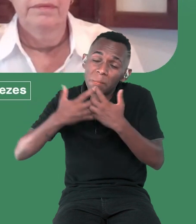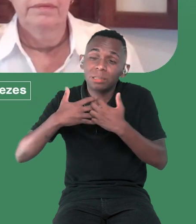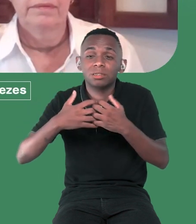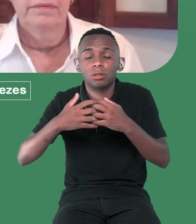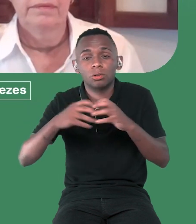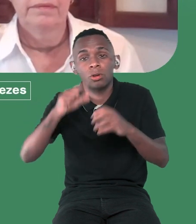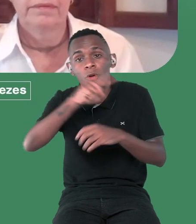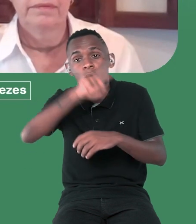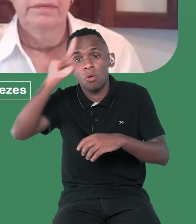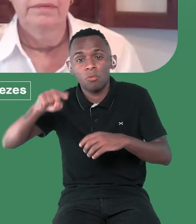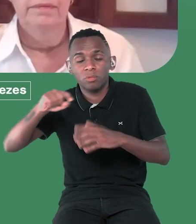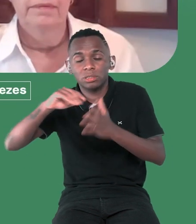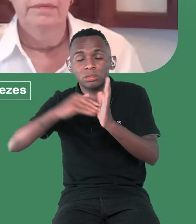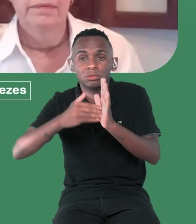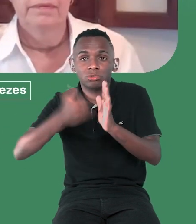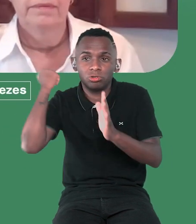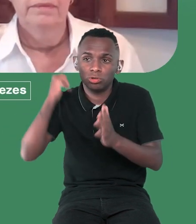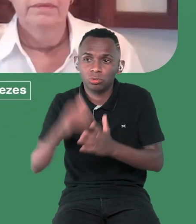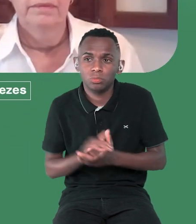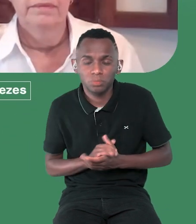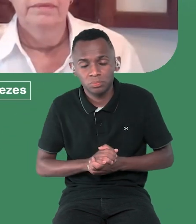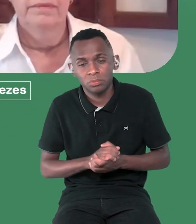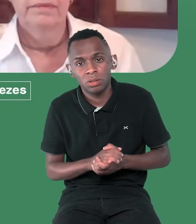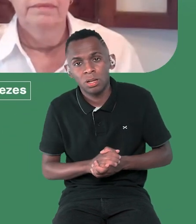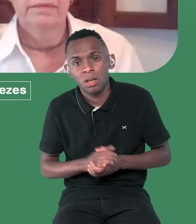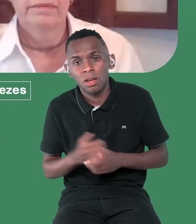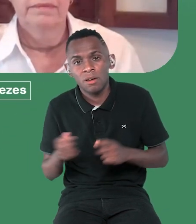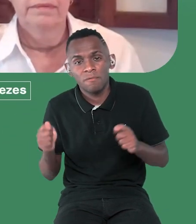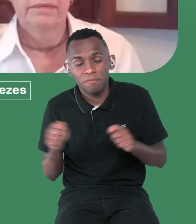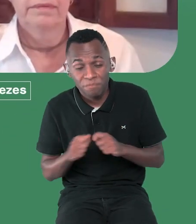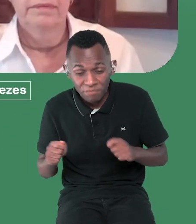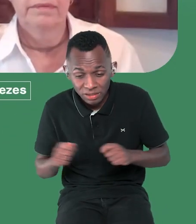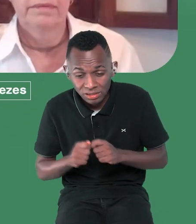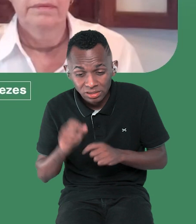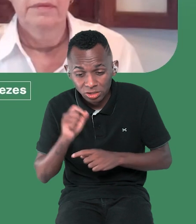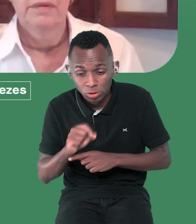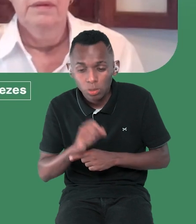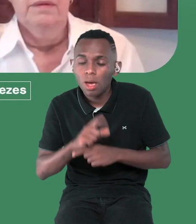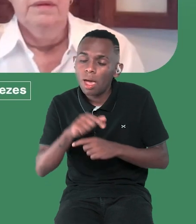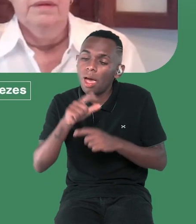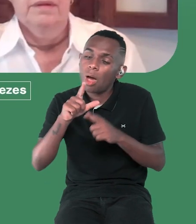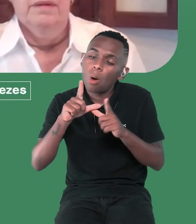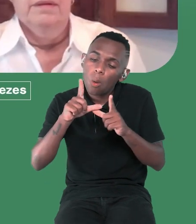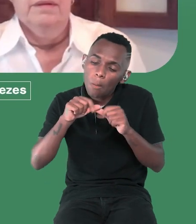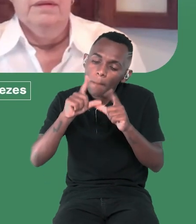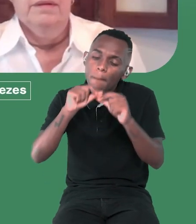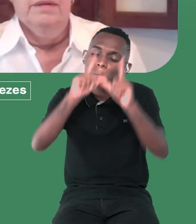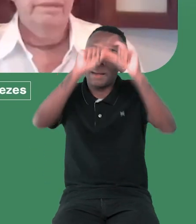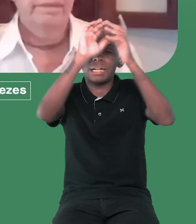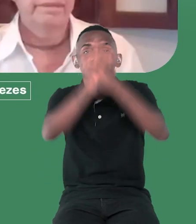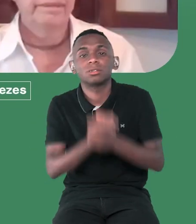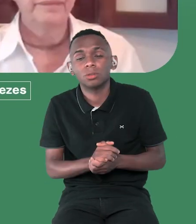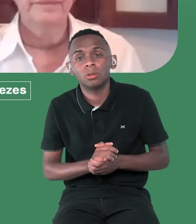fosse perdendo as penas pelo caminho, né? Thaís, vamos contar então.